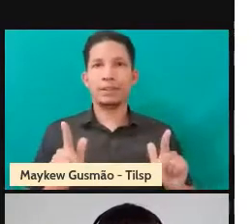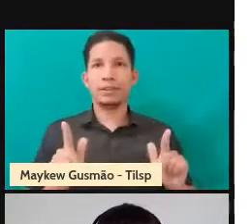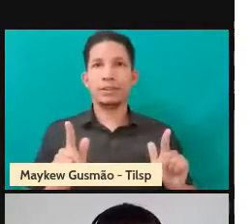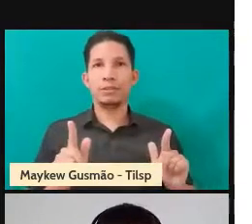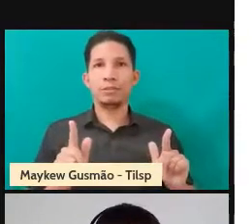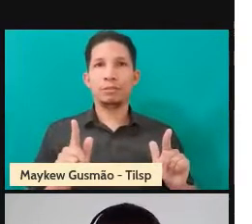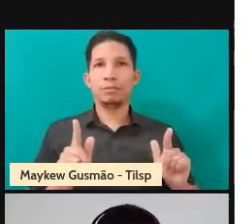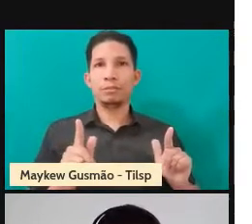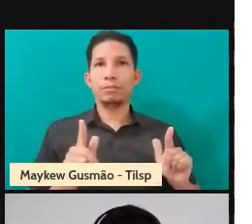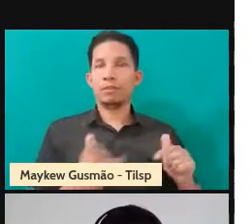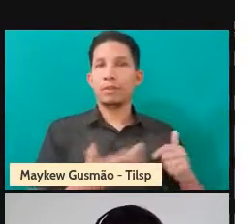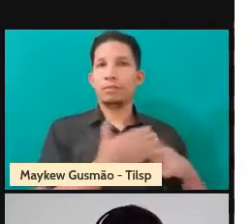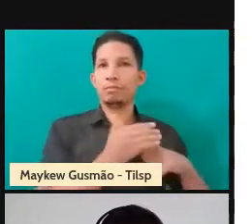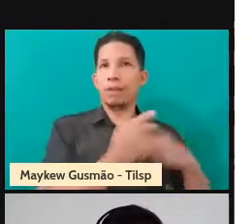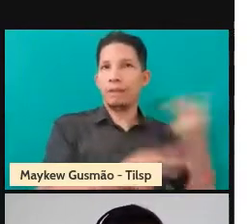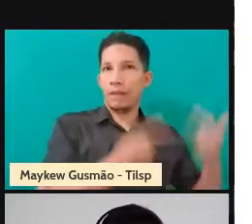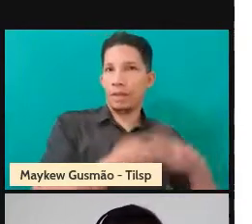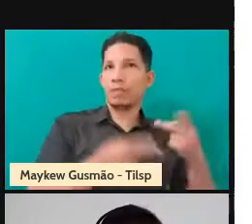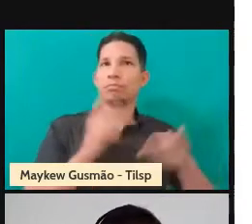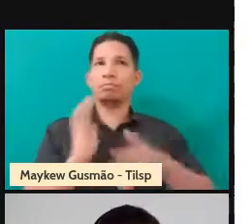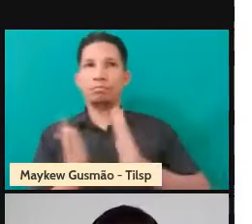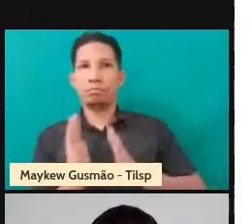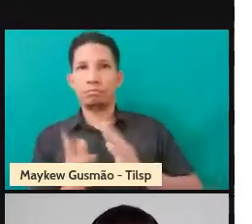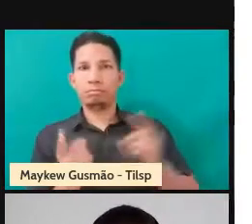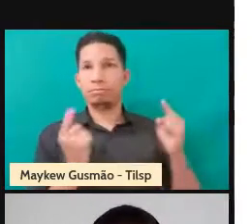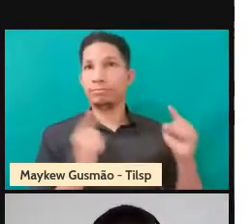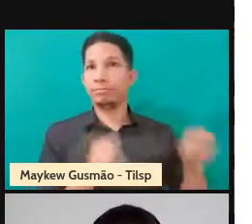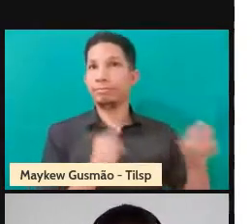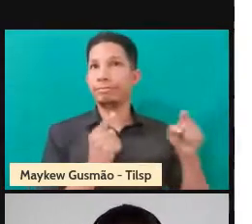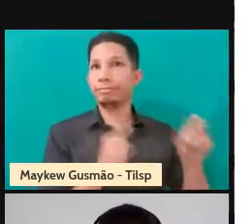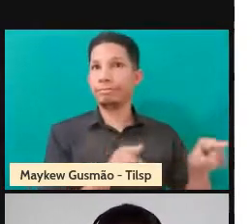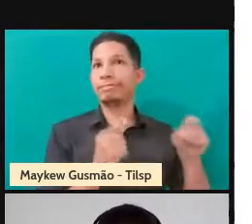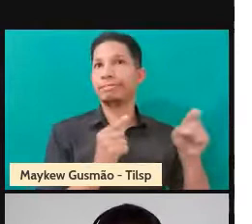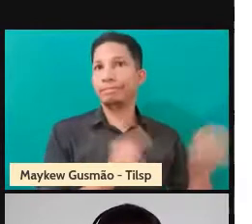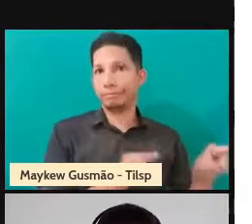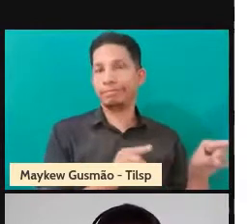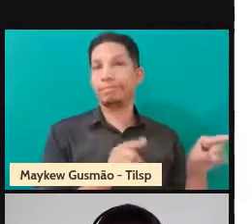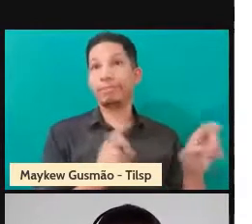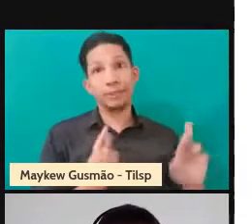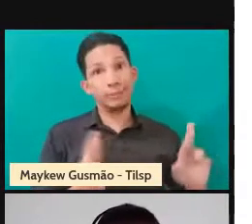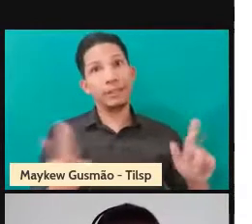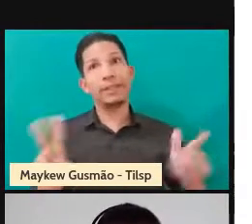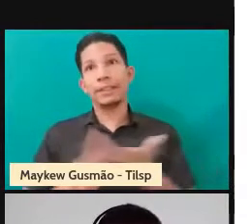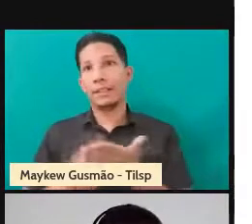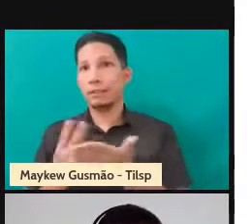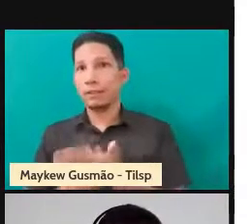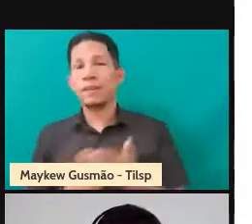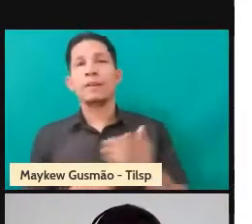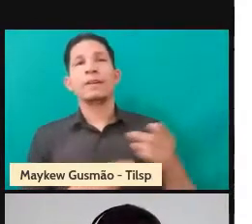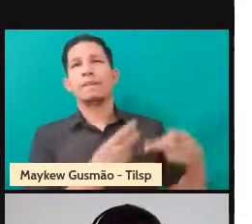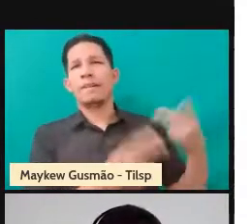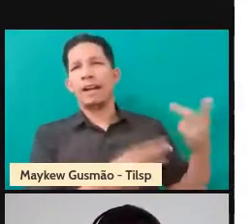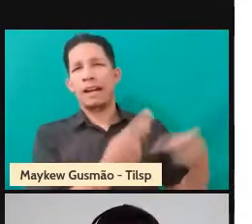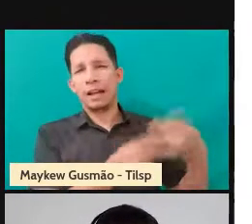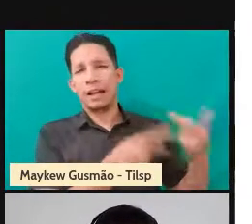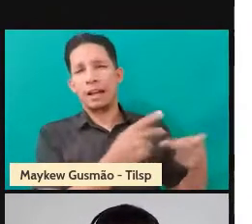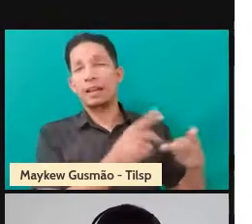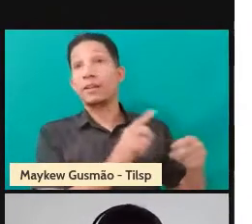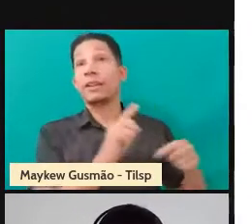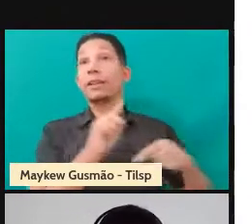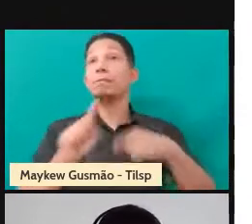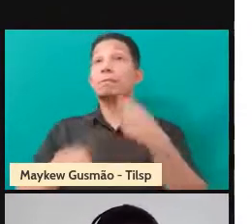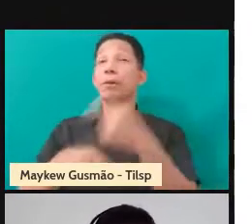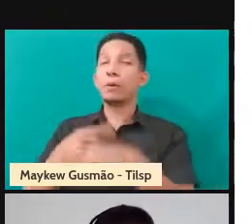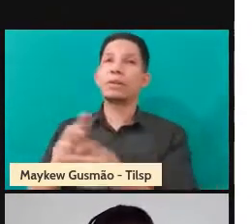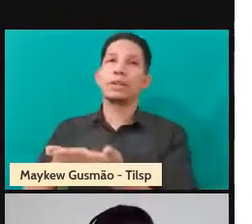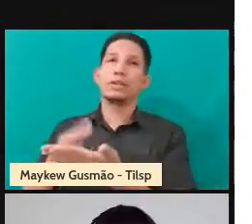enunciando concomitantemente. Então, esse é a grande diferenciação. O tempo, principalmente, e o